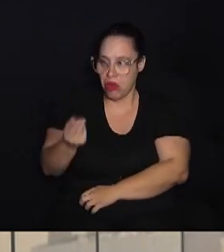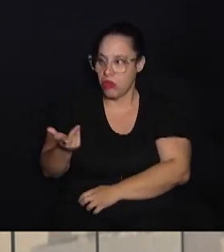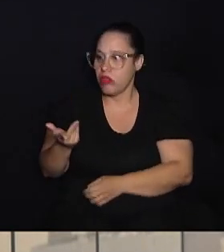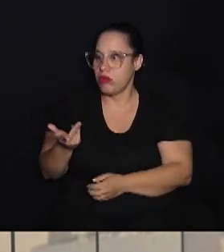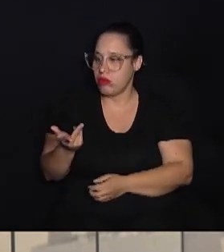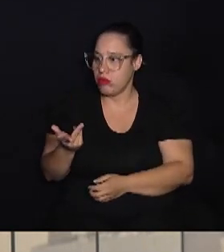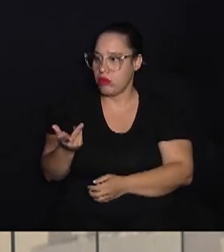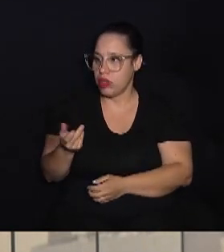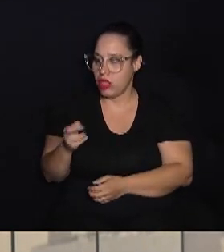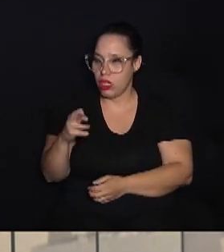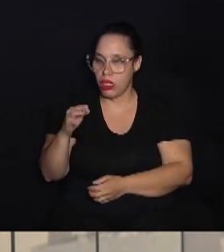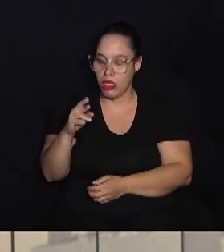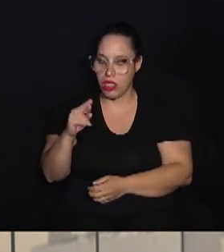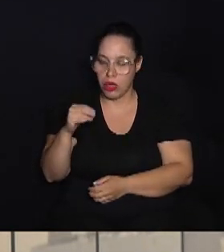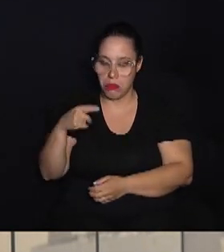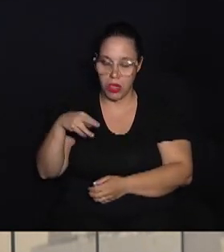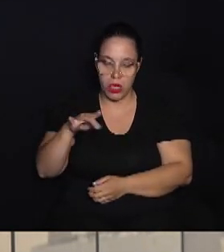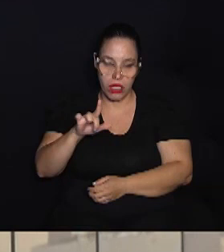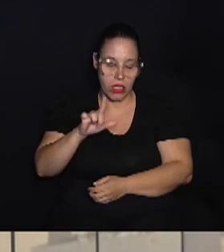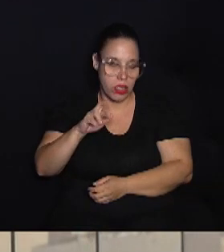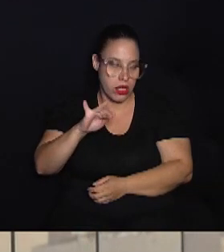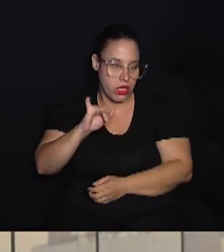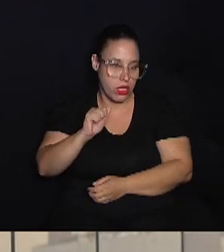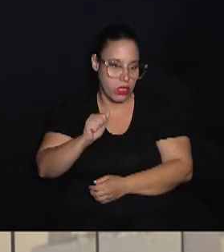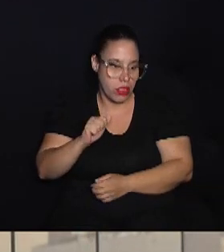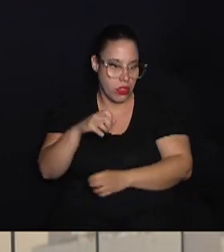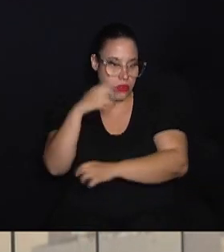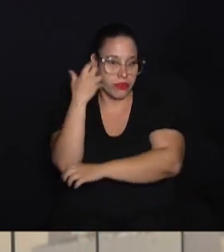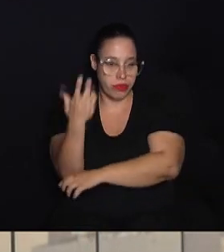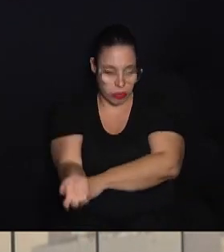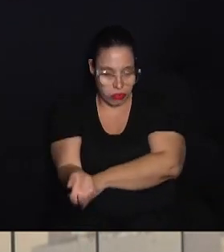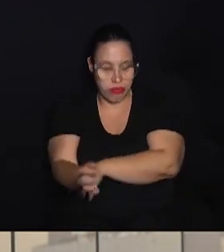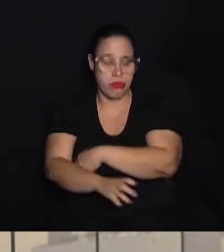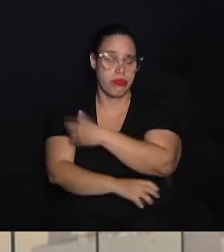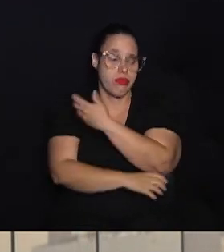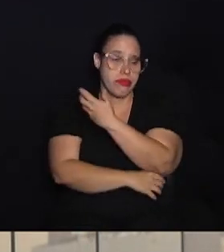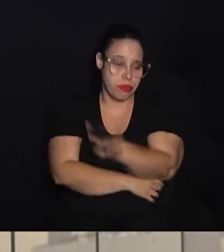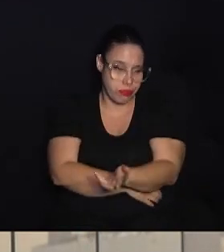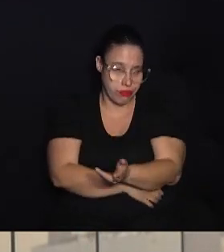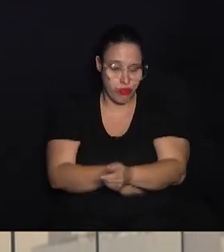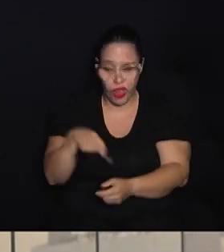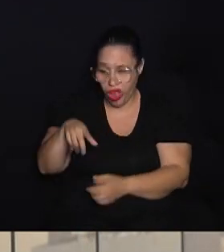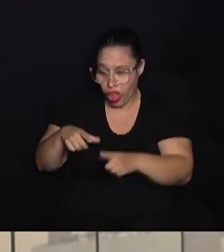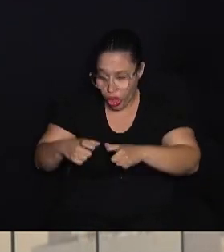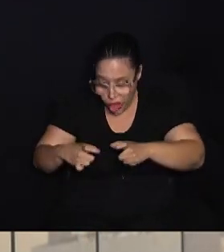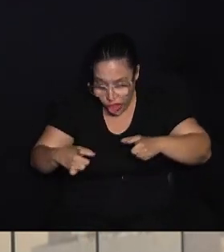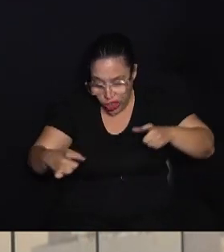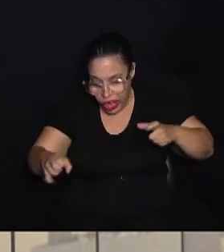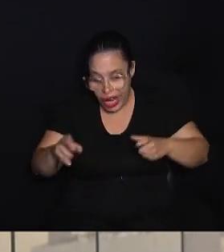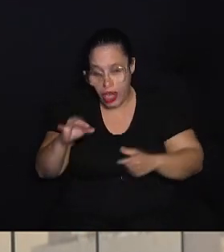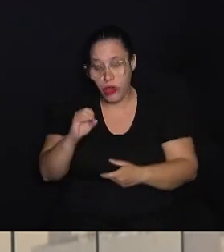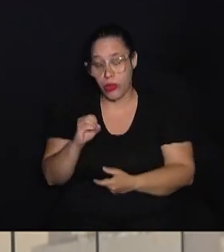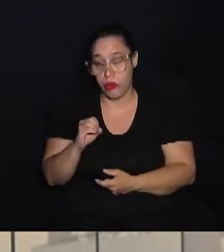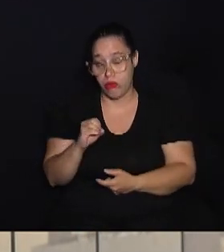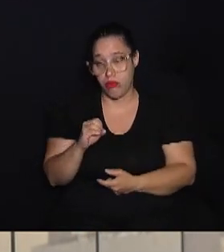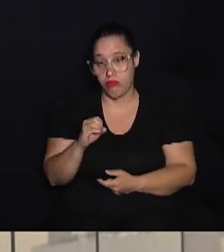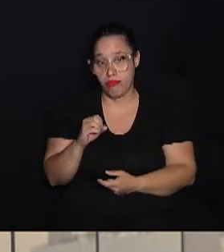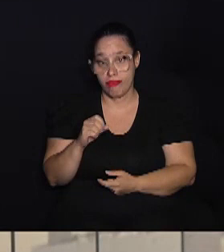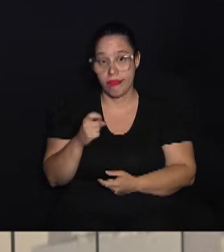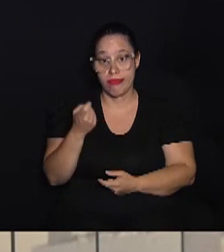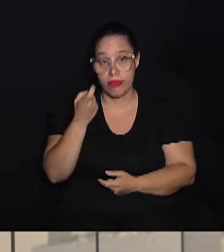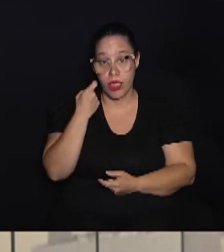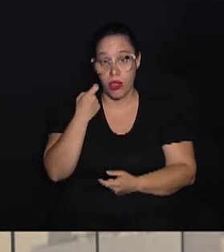mais rentabilidade do que ela devastada e explorada para essa parte de expansão agropecuária, né? Porque também